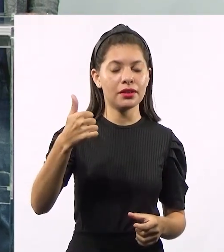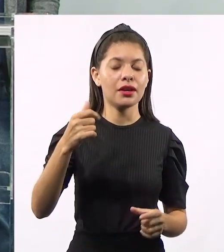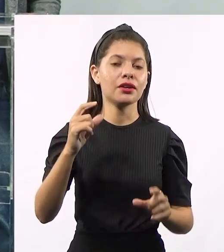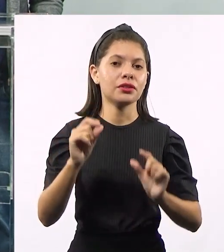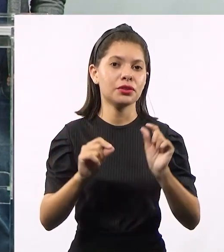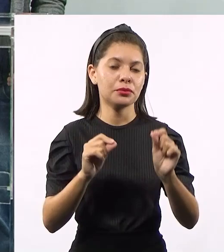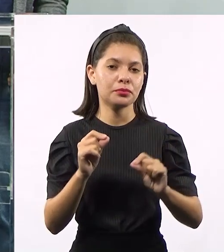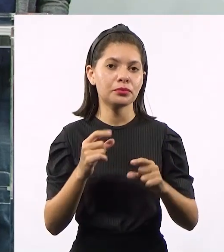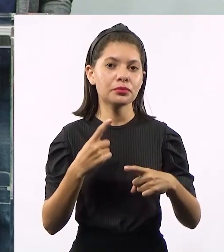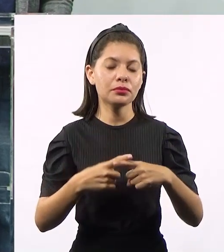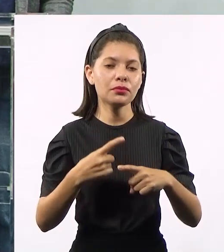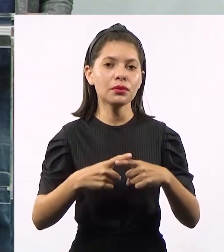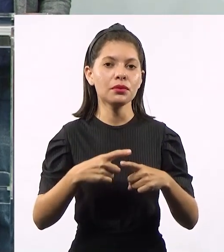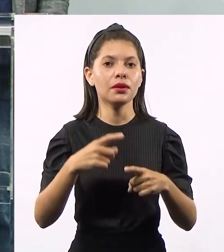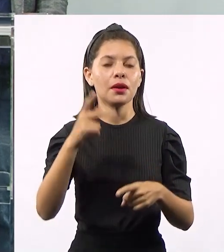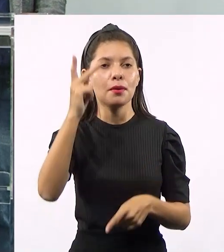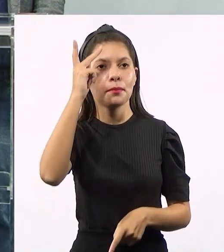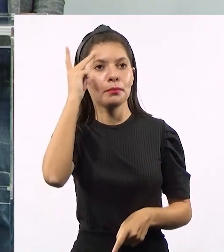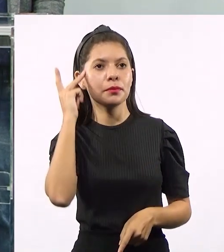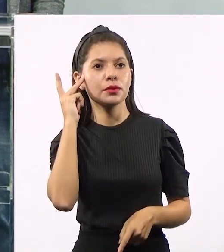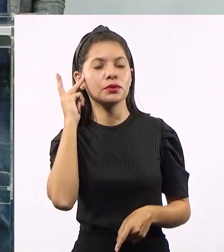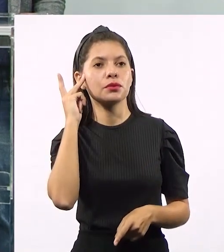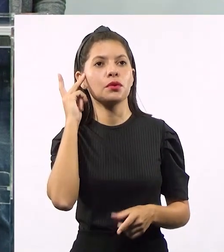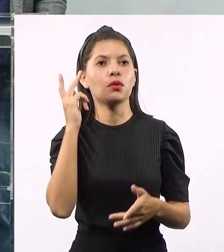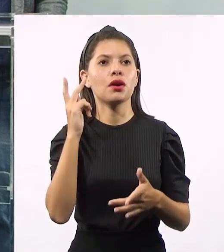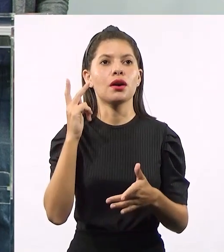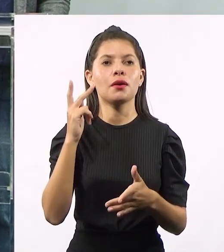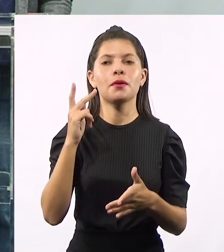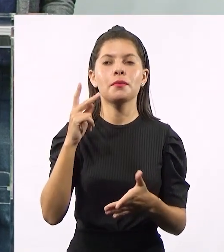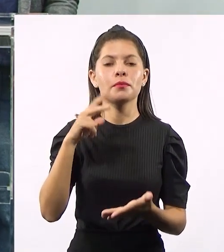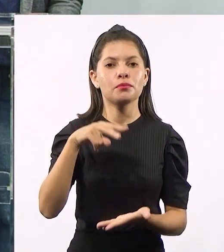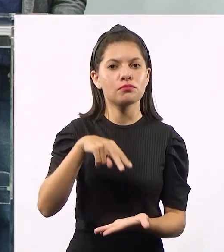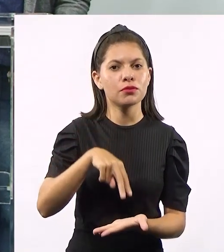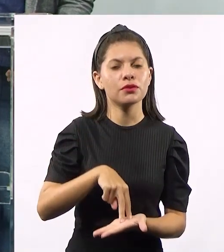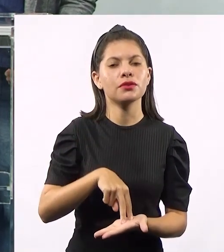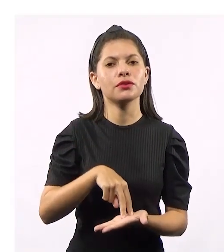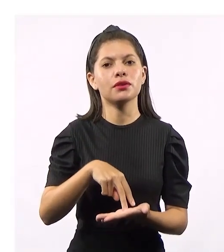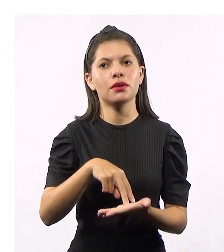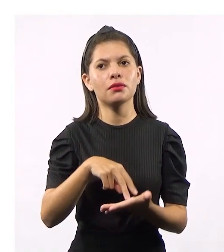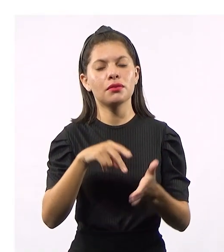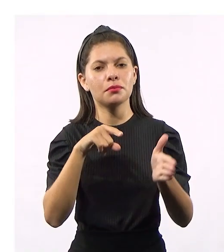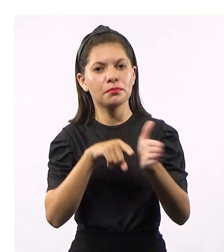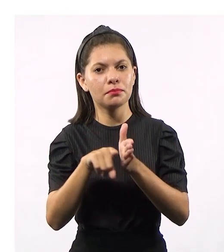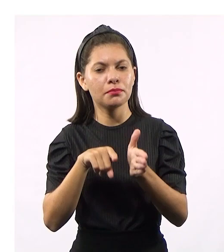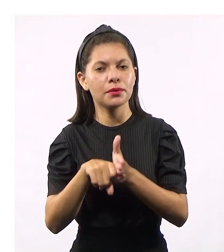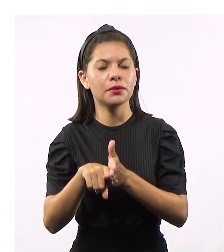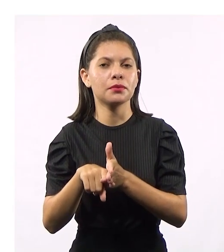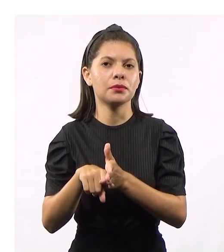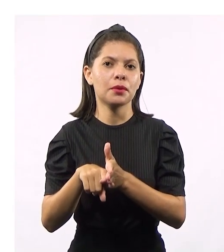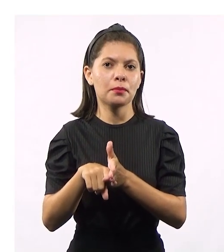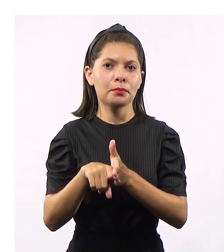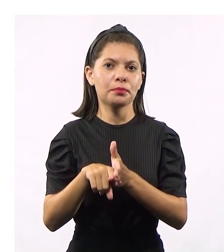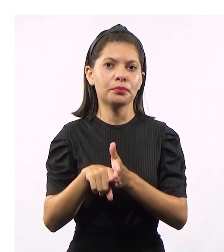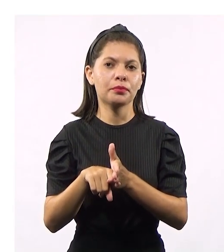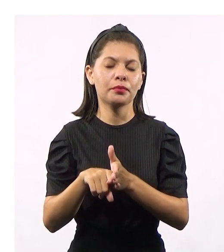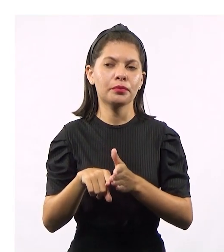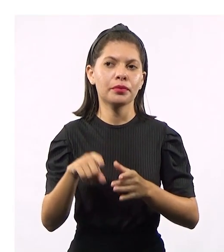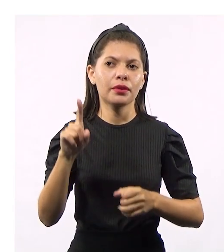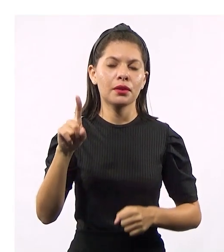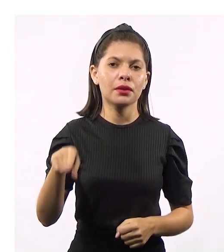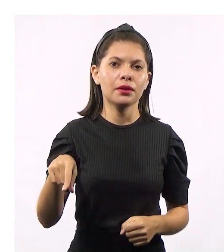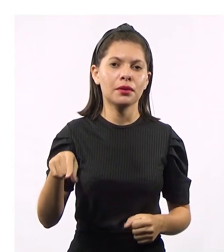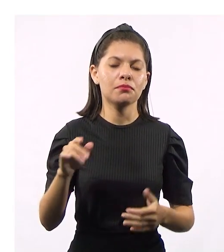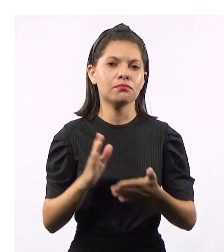se posicionar em relação à pergunta ou à afirmação. E para a coleta de dados, já que a gente está no